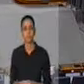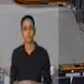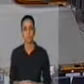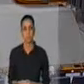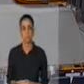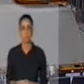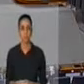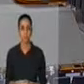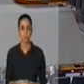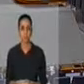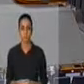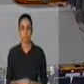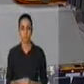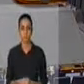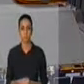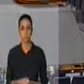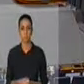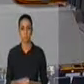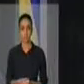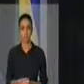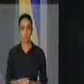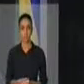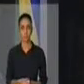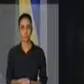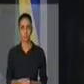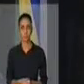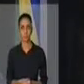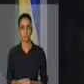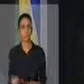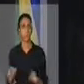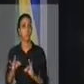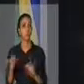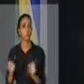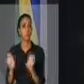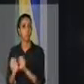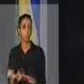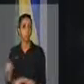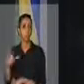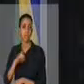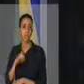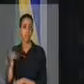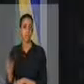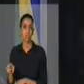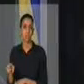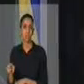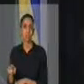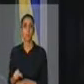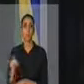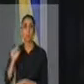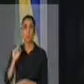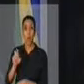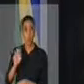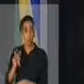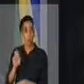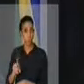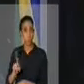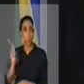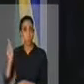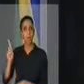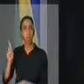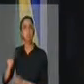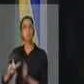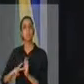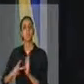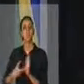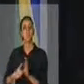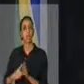esses equipamentos, estão previstos, né, Esses azuis são os equipamentos do plano de expansão